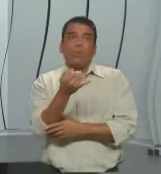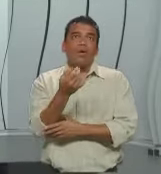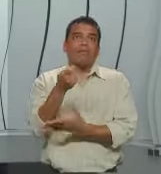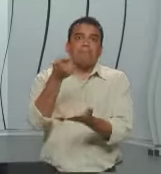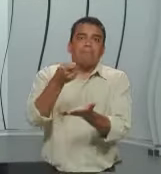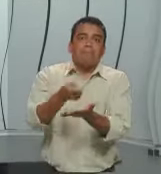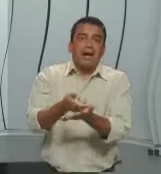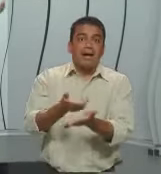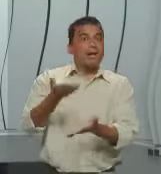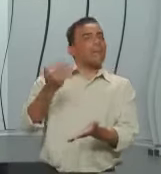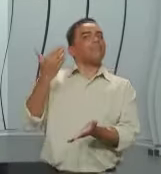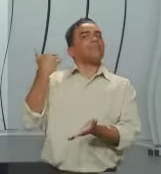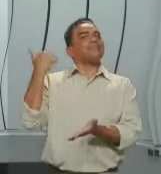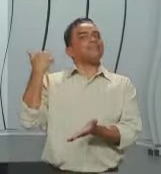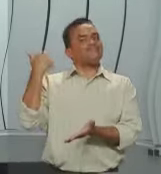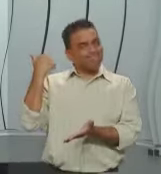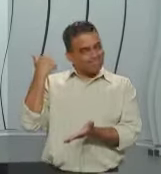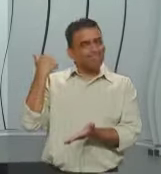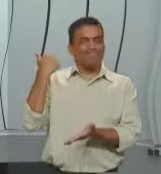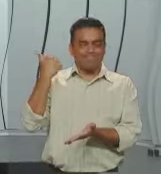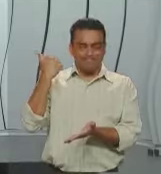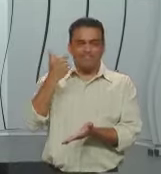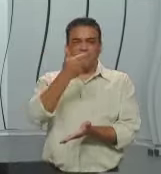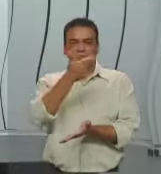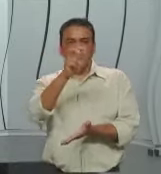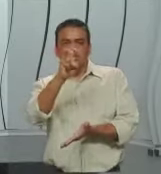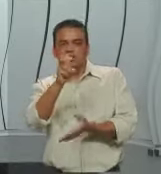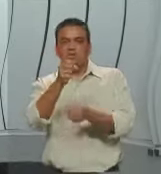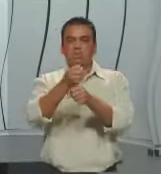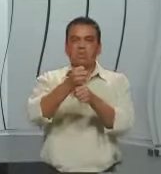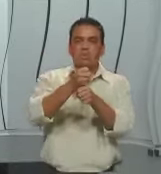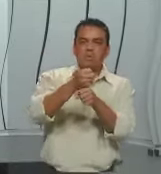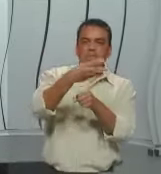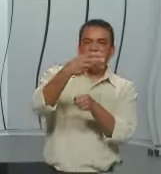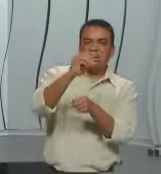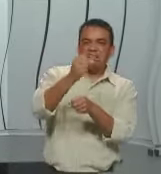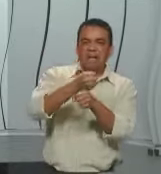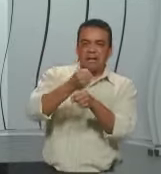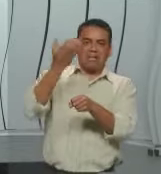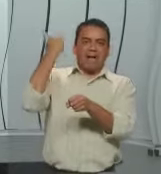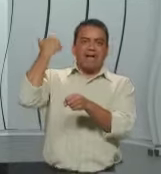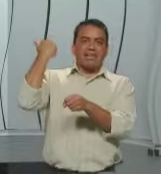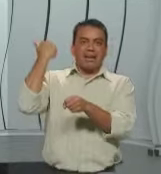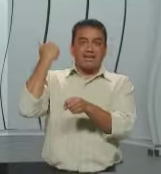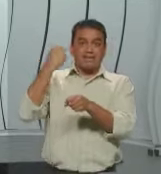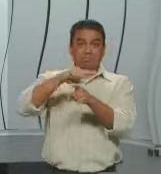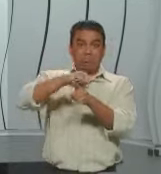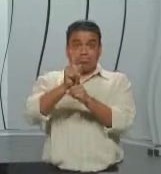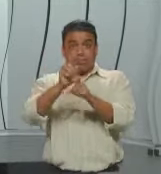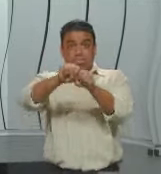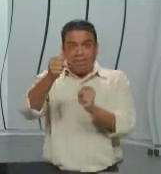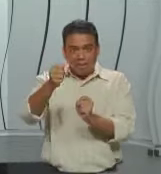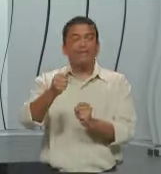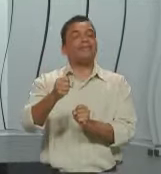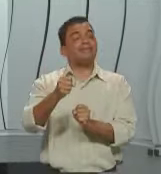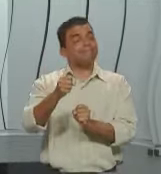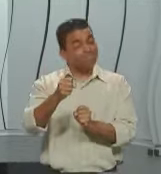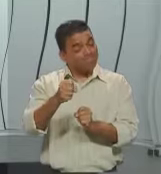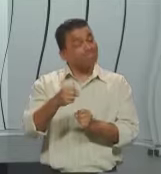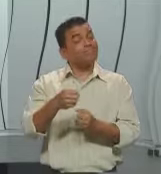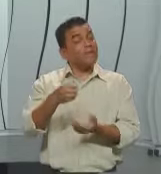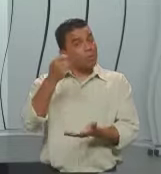tão grande quanto era, por exemplo, há 25, 30 anos atrás, que aí se você queimasse um amperímetro desse, você estava mais ou menos enrolado,